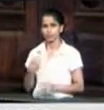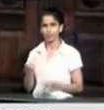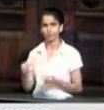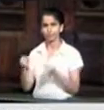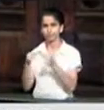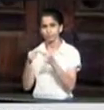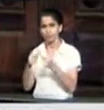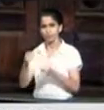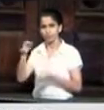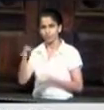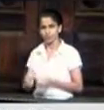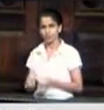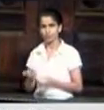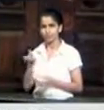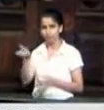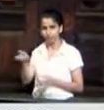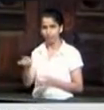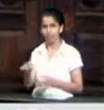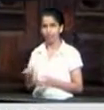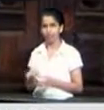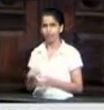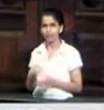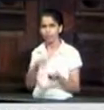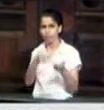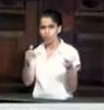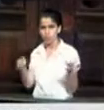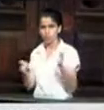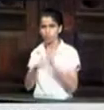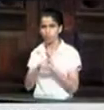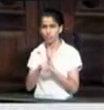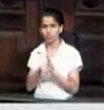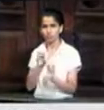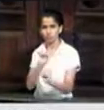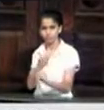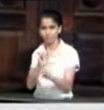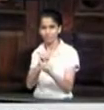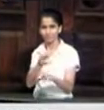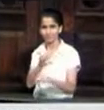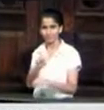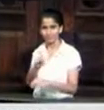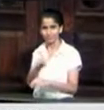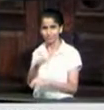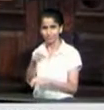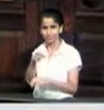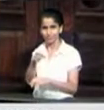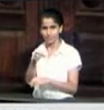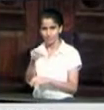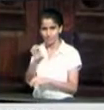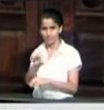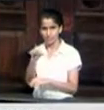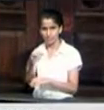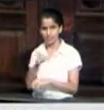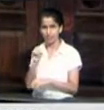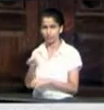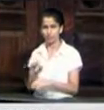para trazer a erotização é a idade do ensino fundamental para crianças?